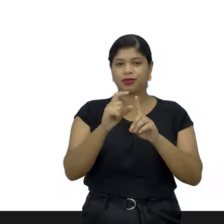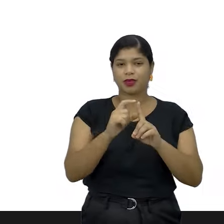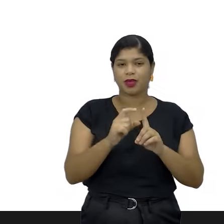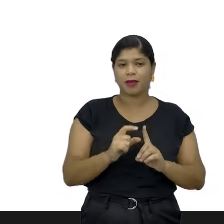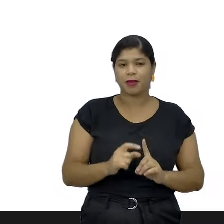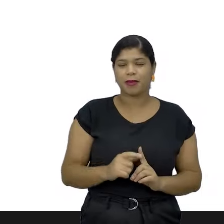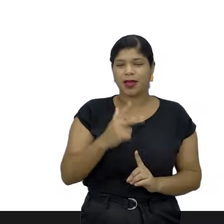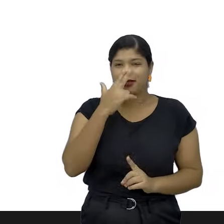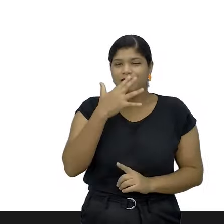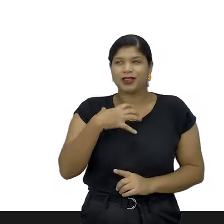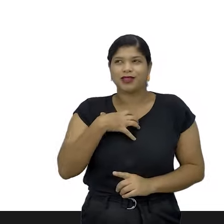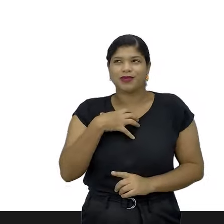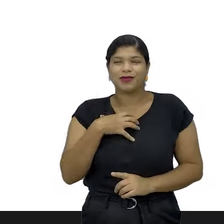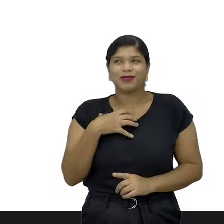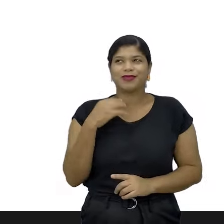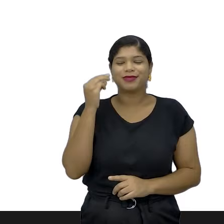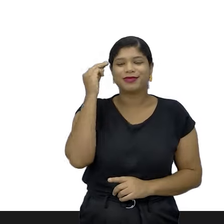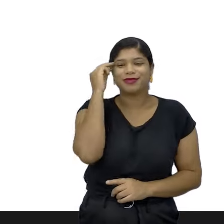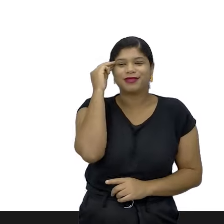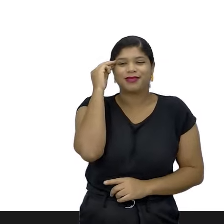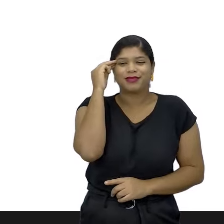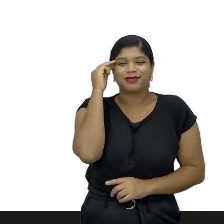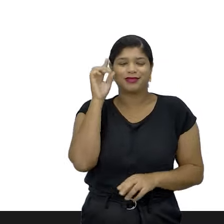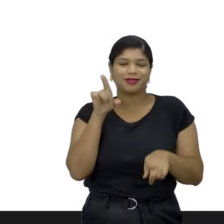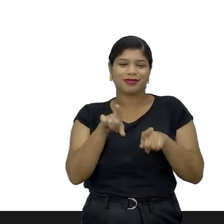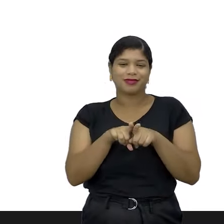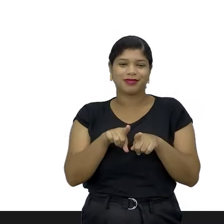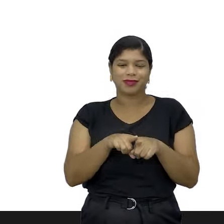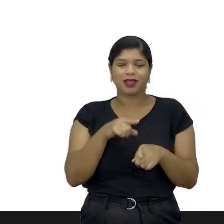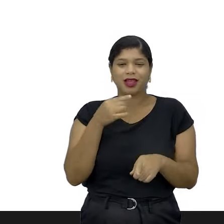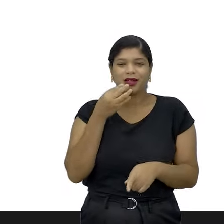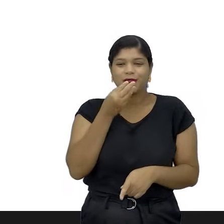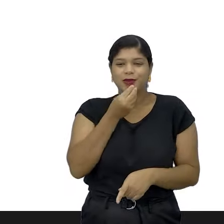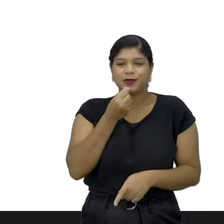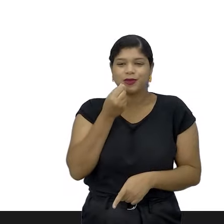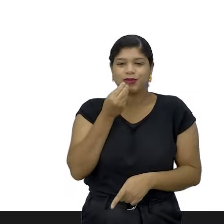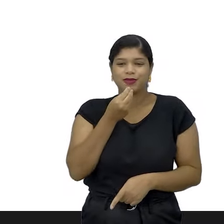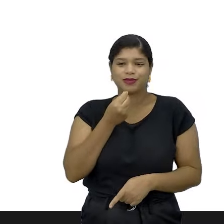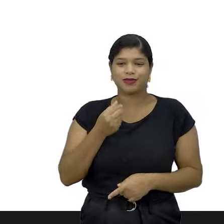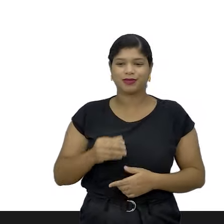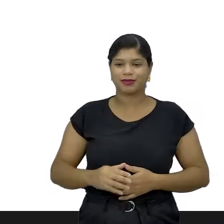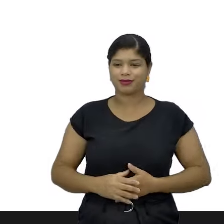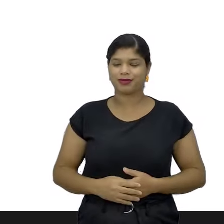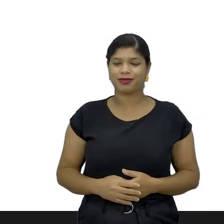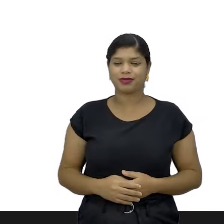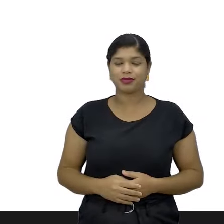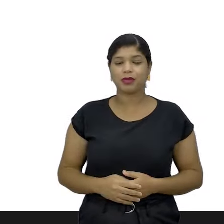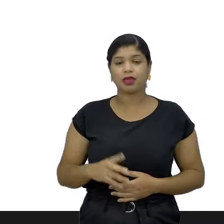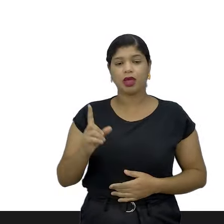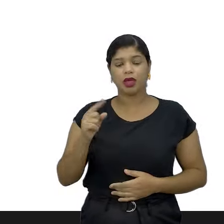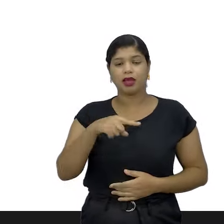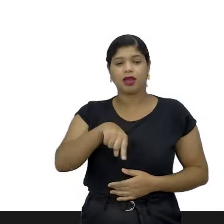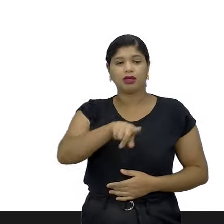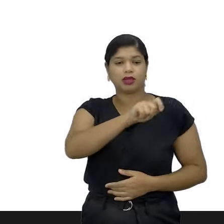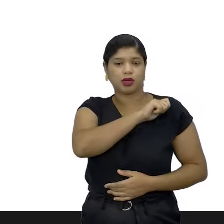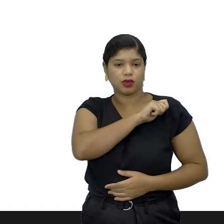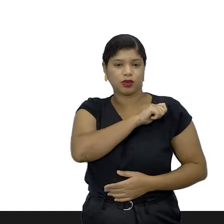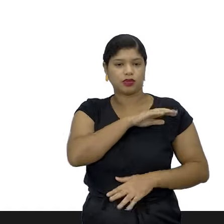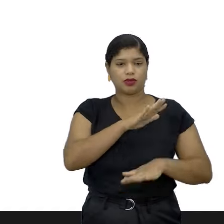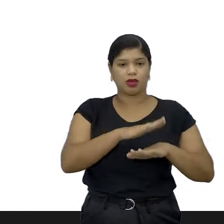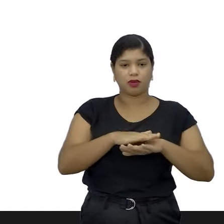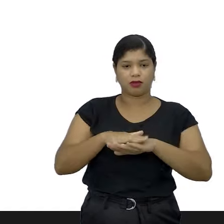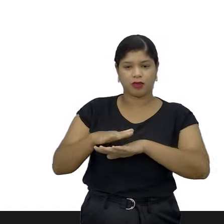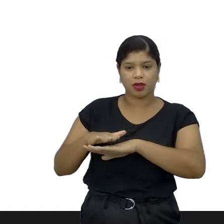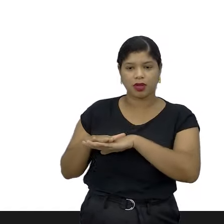e memórias. Nós temos aí, né, o percurso que os estudantes farão ao longo da